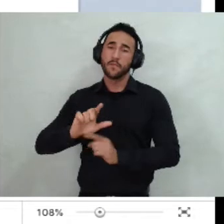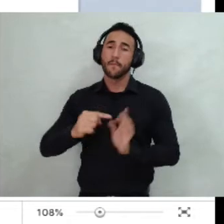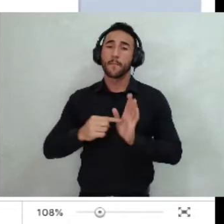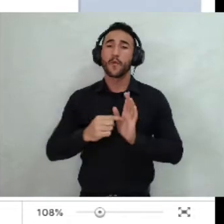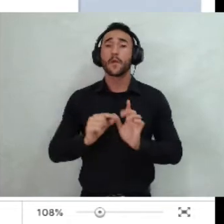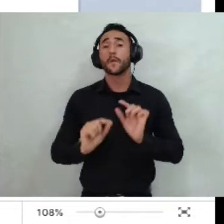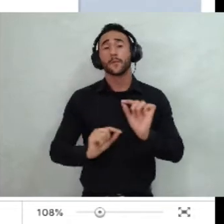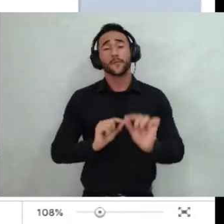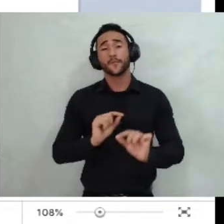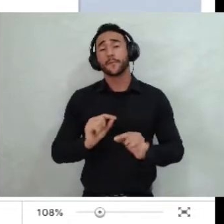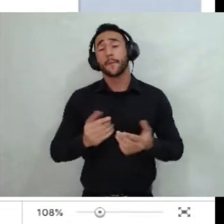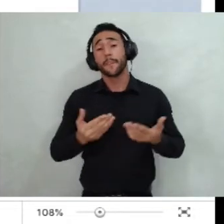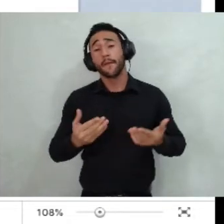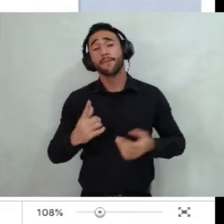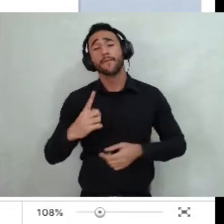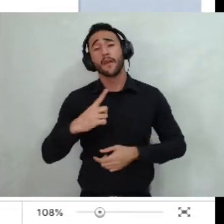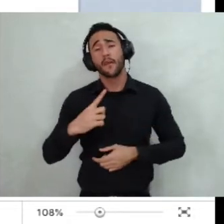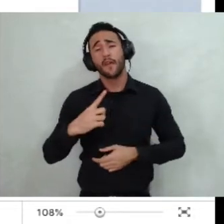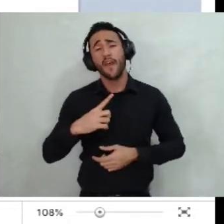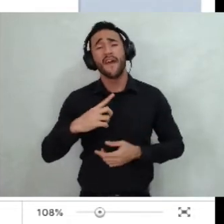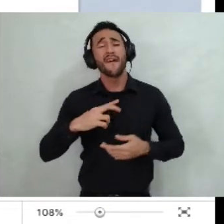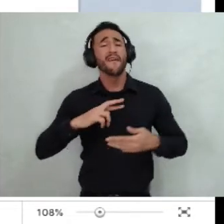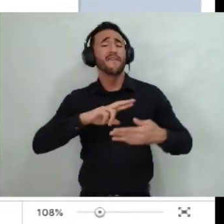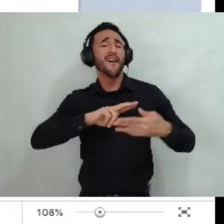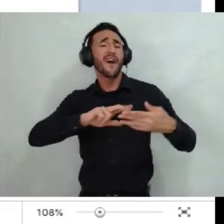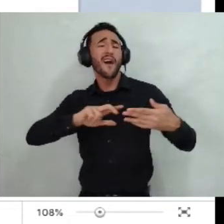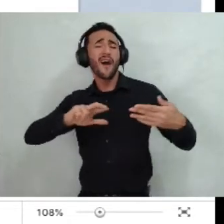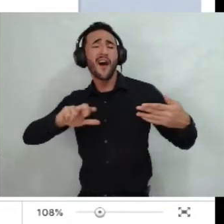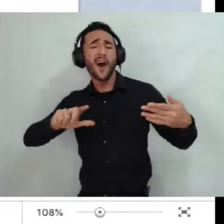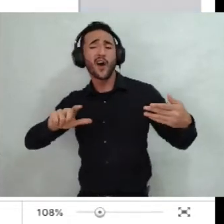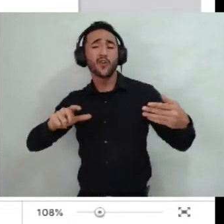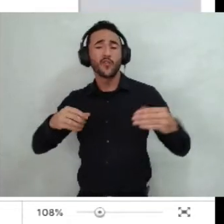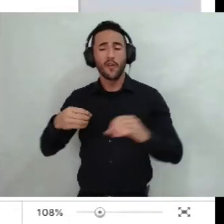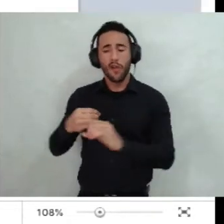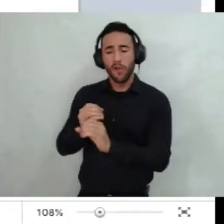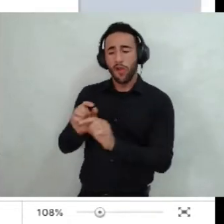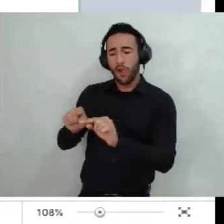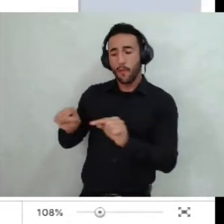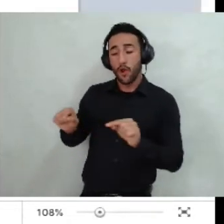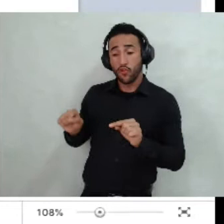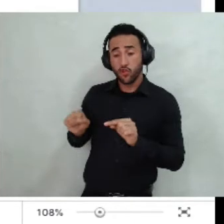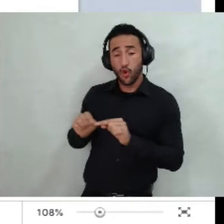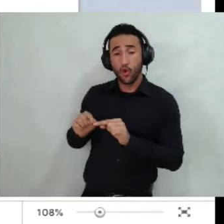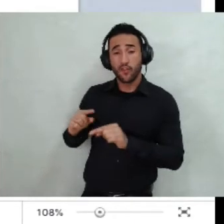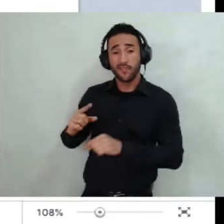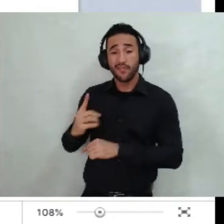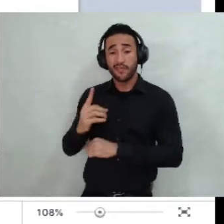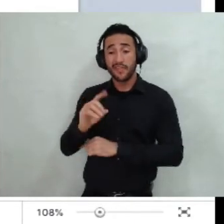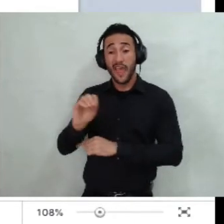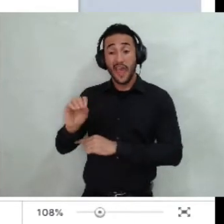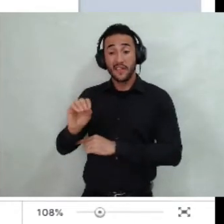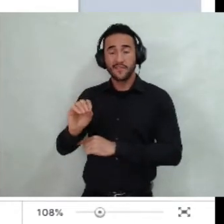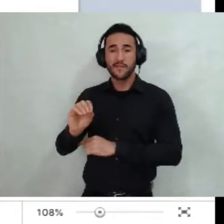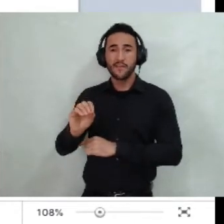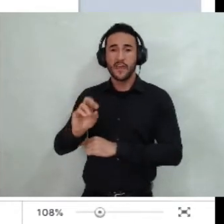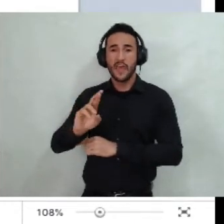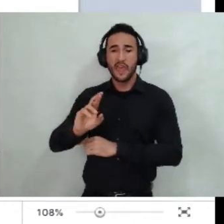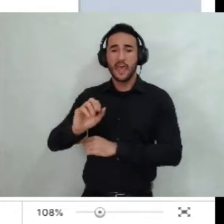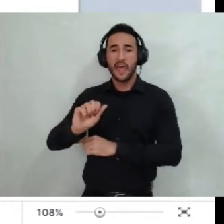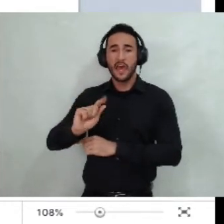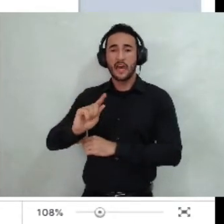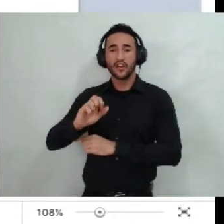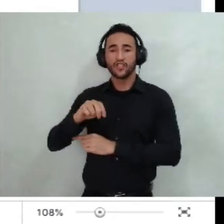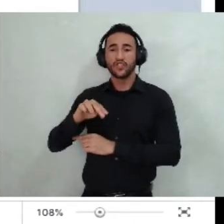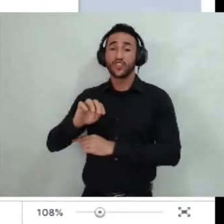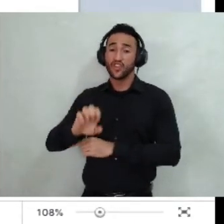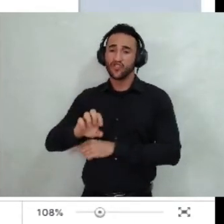nós temos inúmeros laboratórios testando mais de 10 reagentes diferentes e muitas vezes a gente